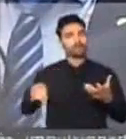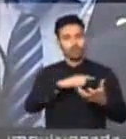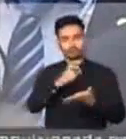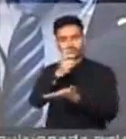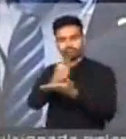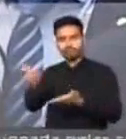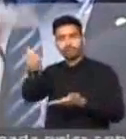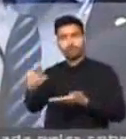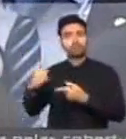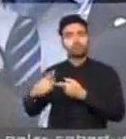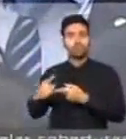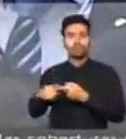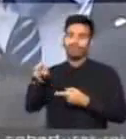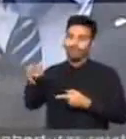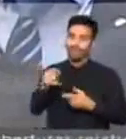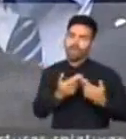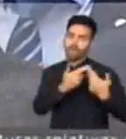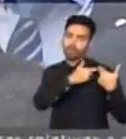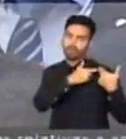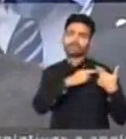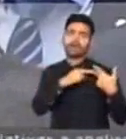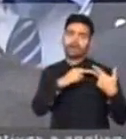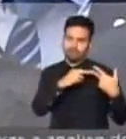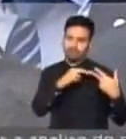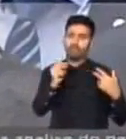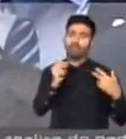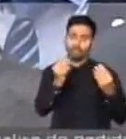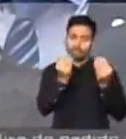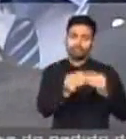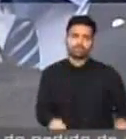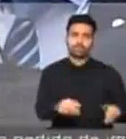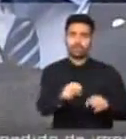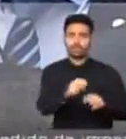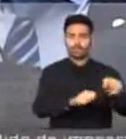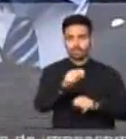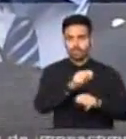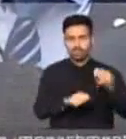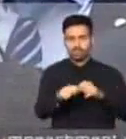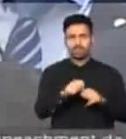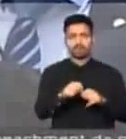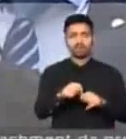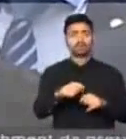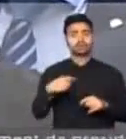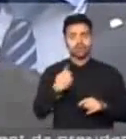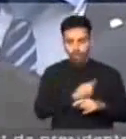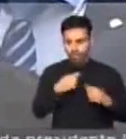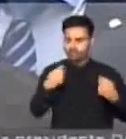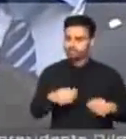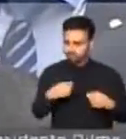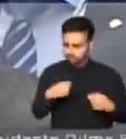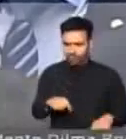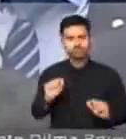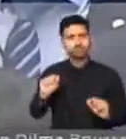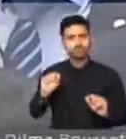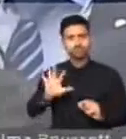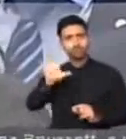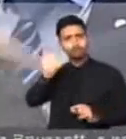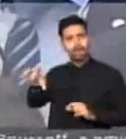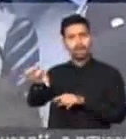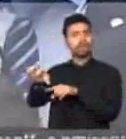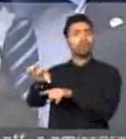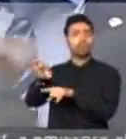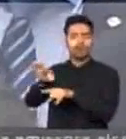desses anos tornou a economia inviabilizada e que nós precisamos responsabilizá-la neste momento